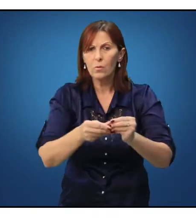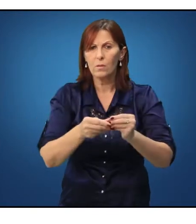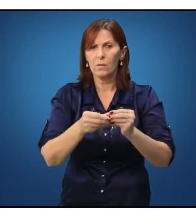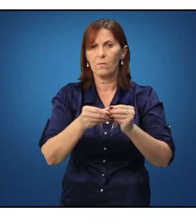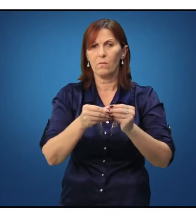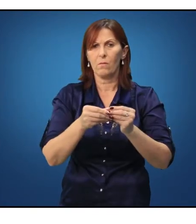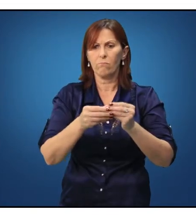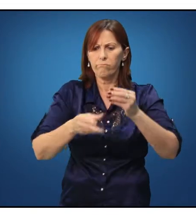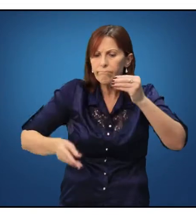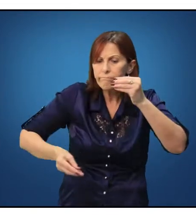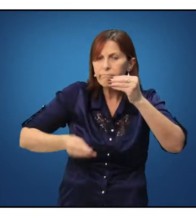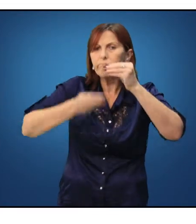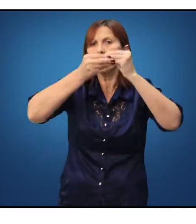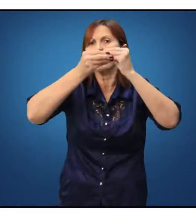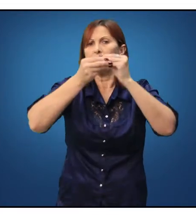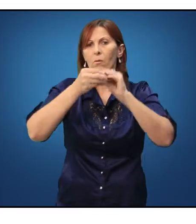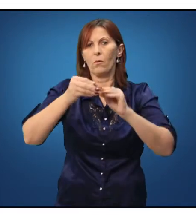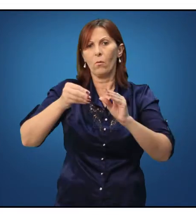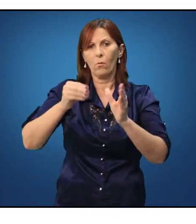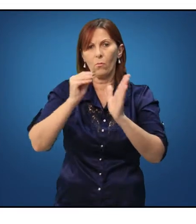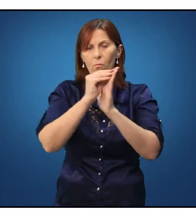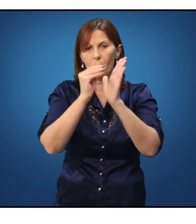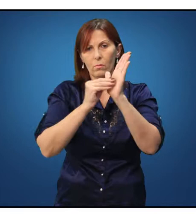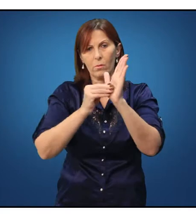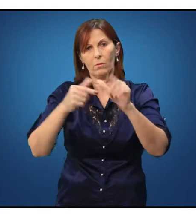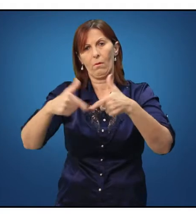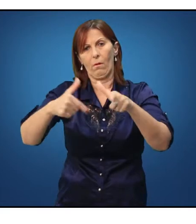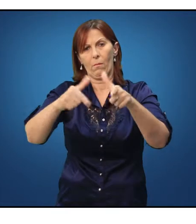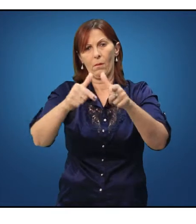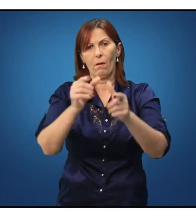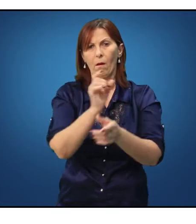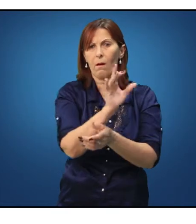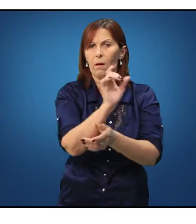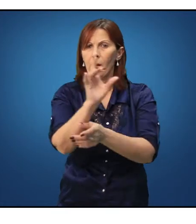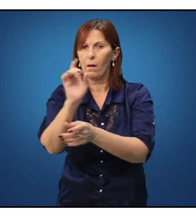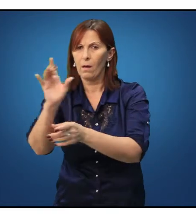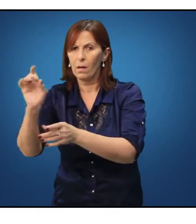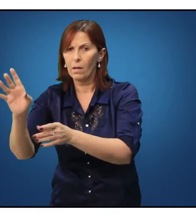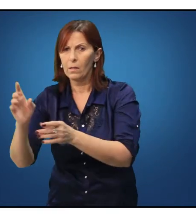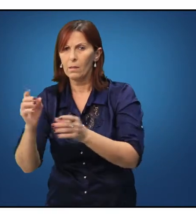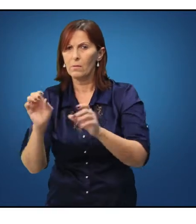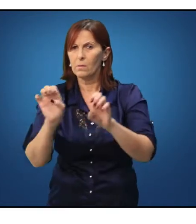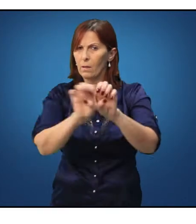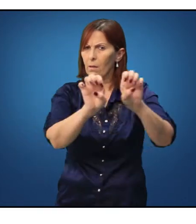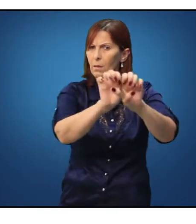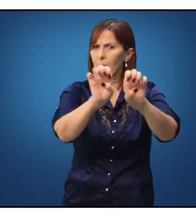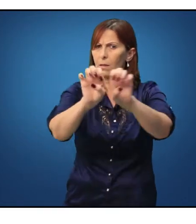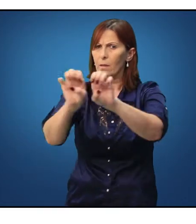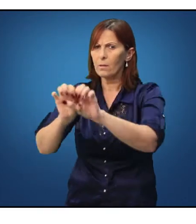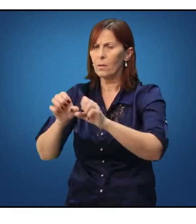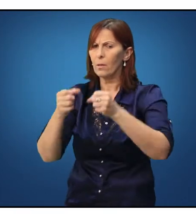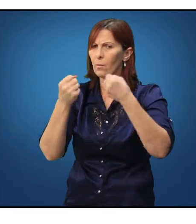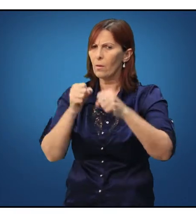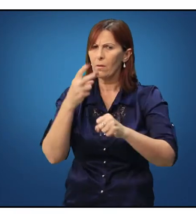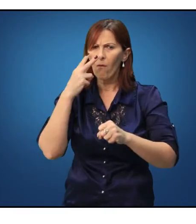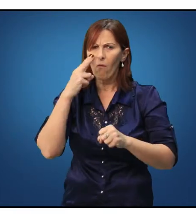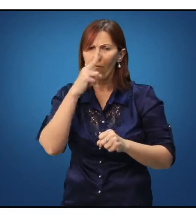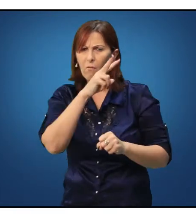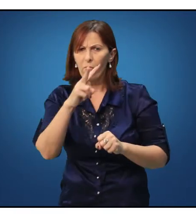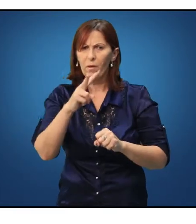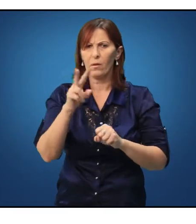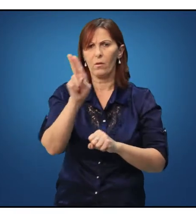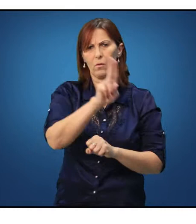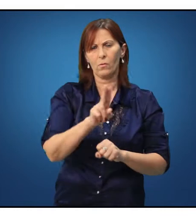compor todo o conteúdo que será trabalhado. Então, cada uma vai ter alguns elementos e novidades que vocês poderão estar